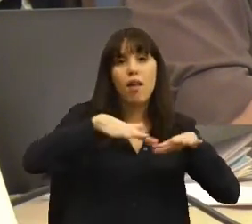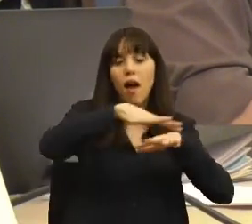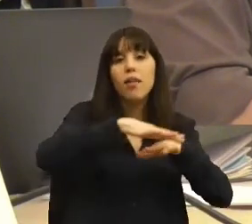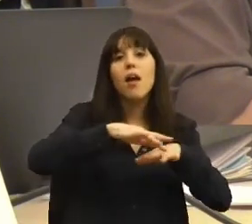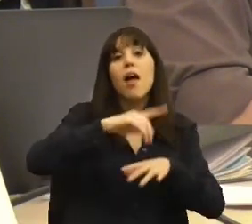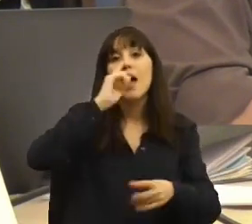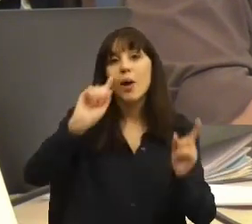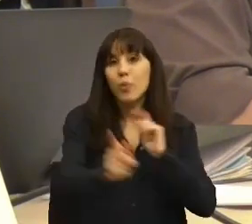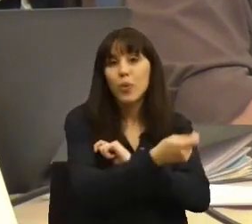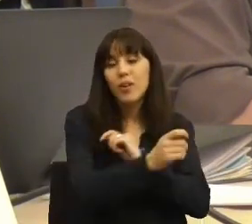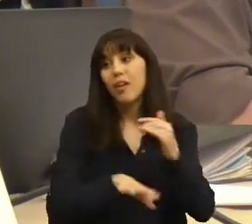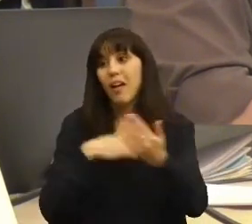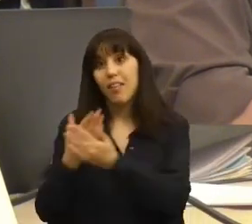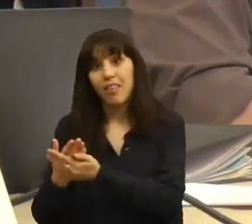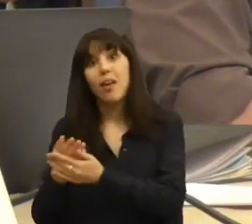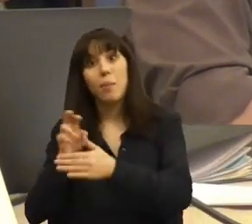um metro.